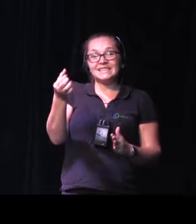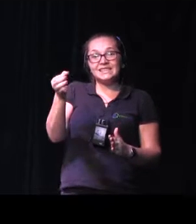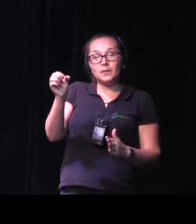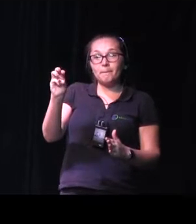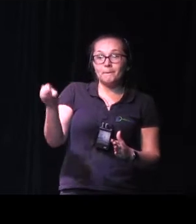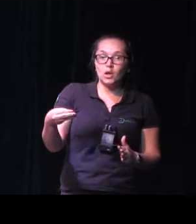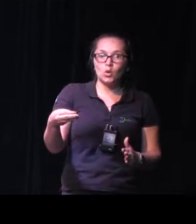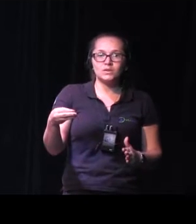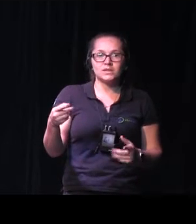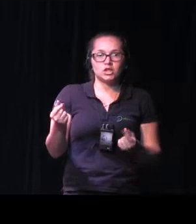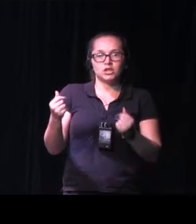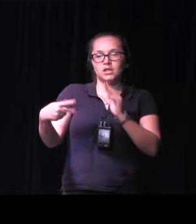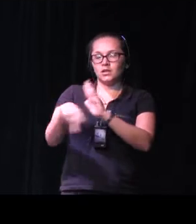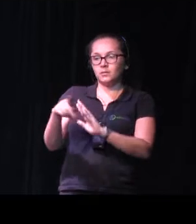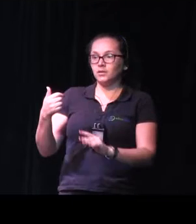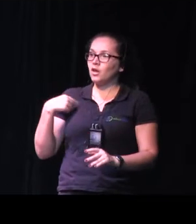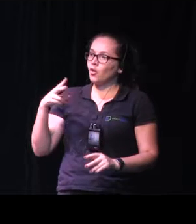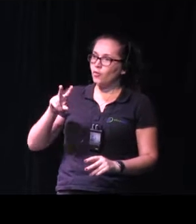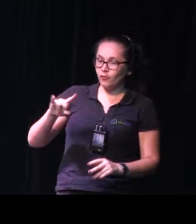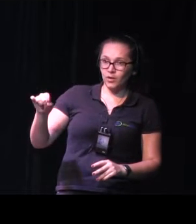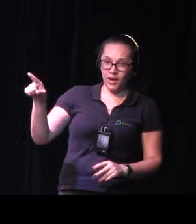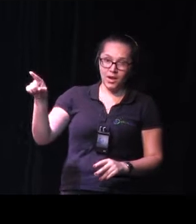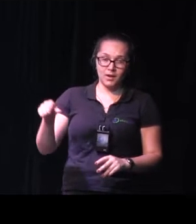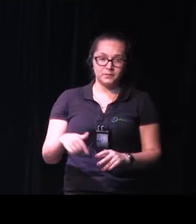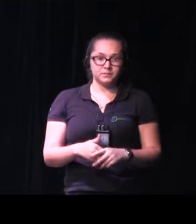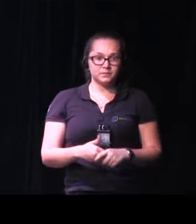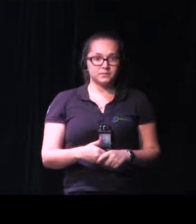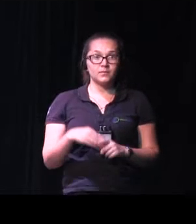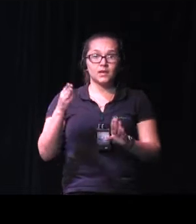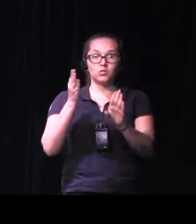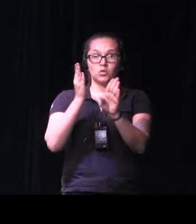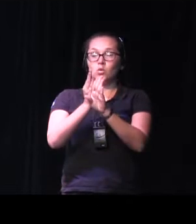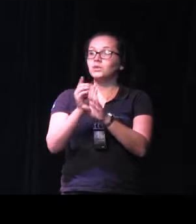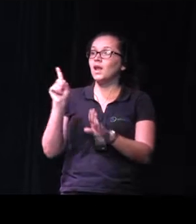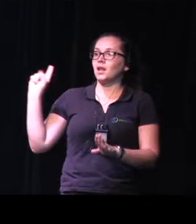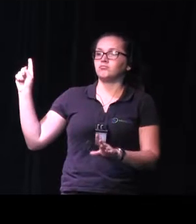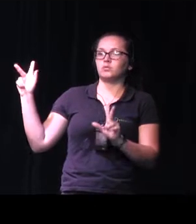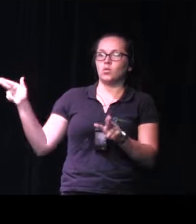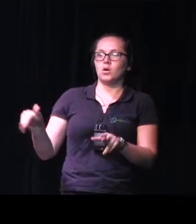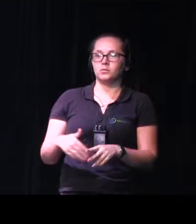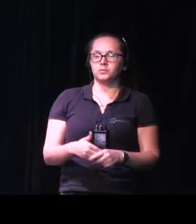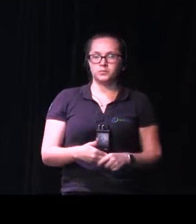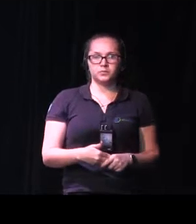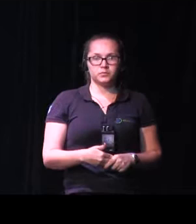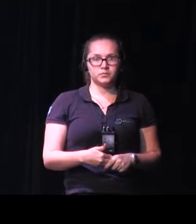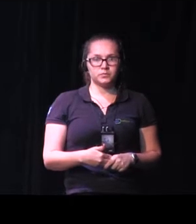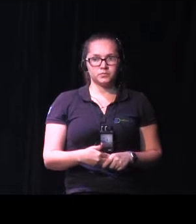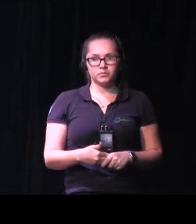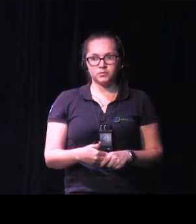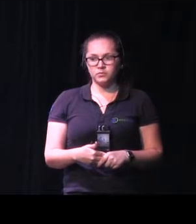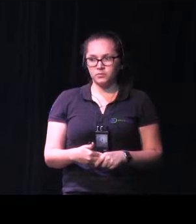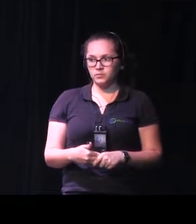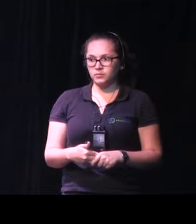me pediu um projeto de um planetário de 600 milhões de pesos. E veja, quando eu fui